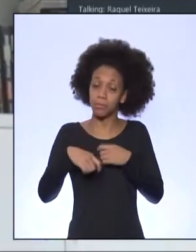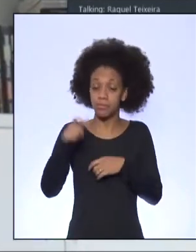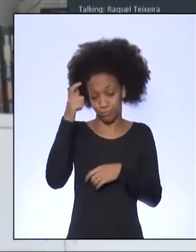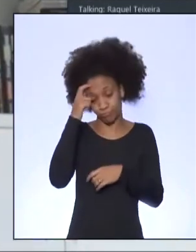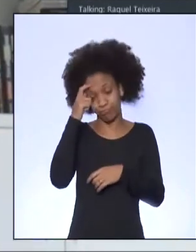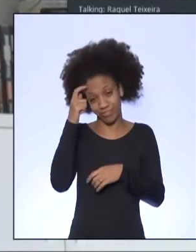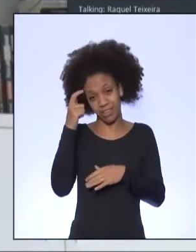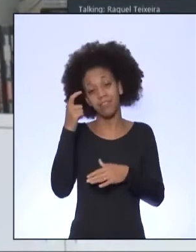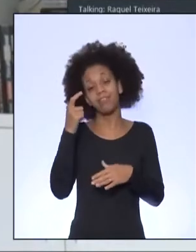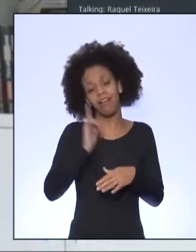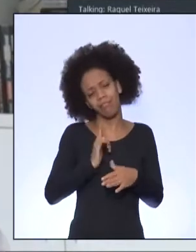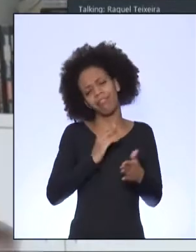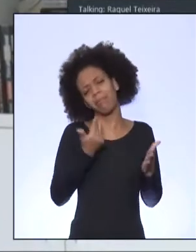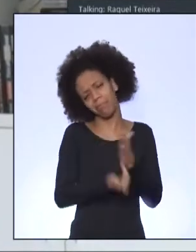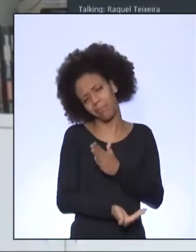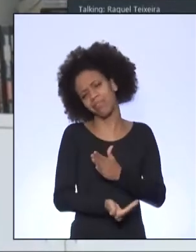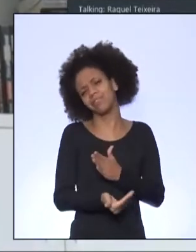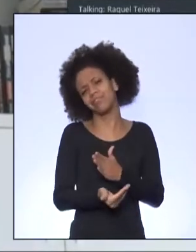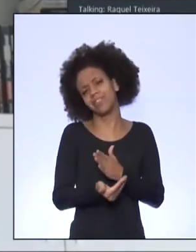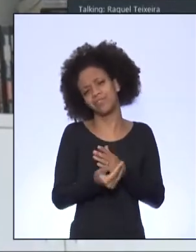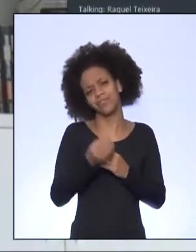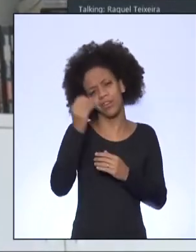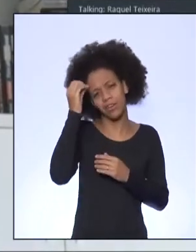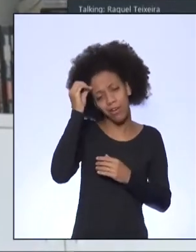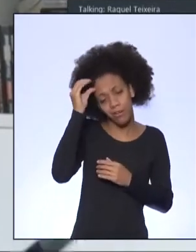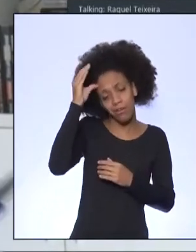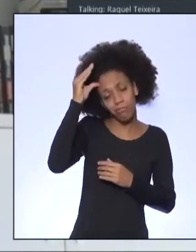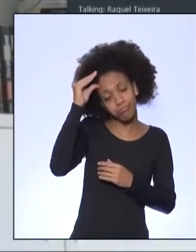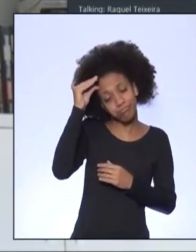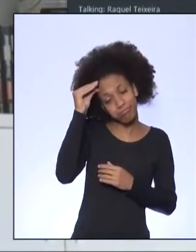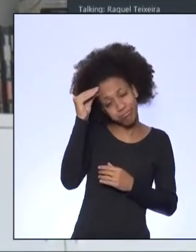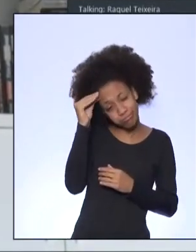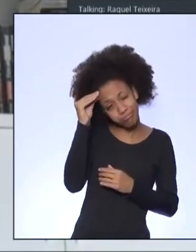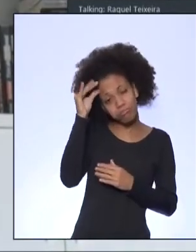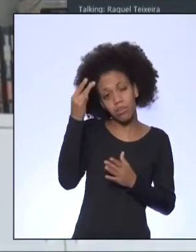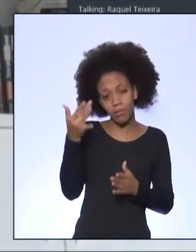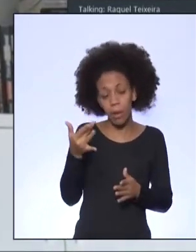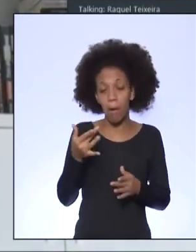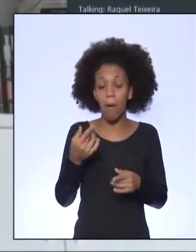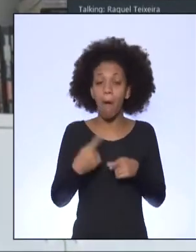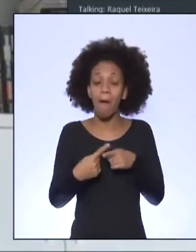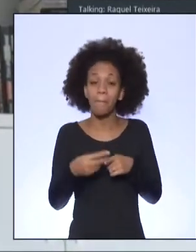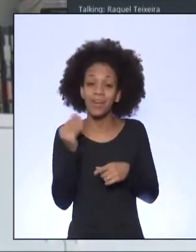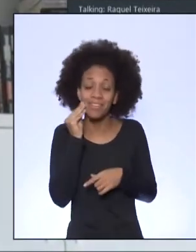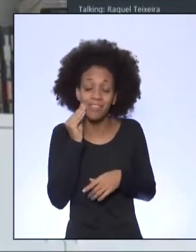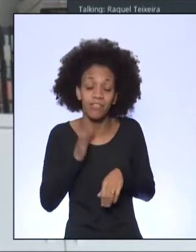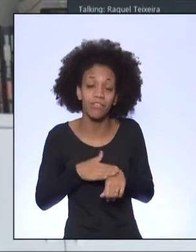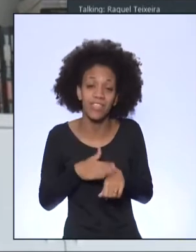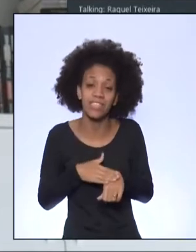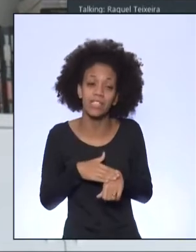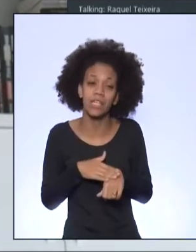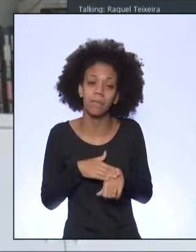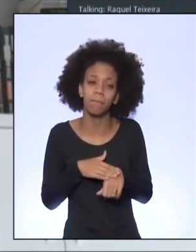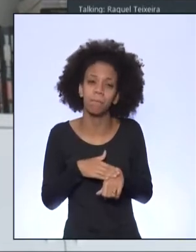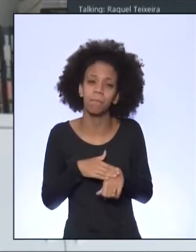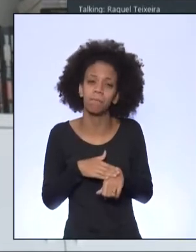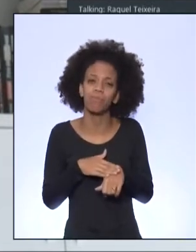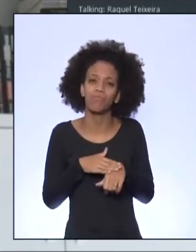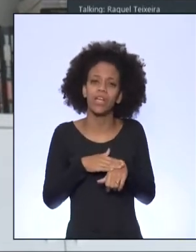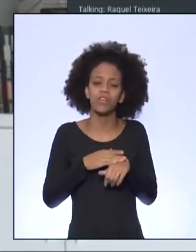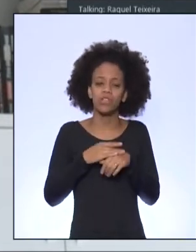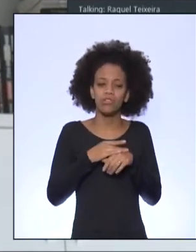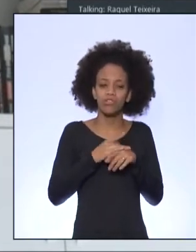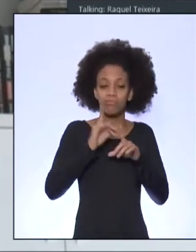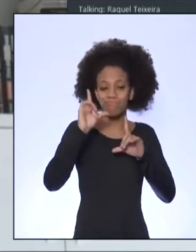perdas de aprendizagem, várias perdas. O que a gente está tentando fazer é diminuir